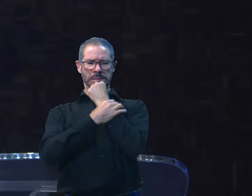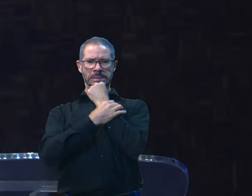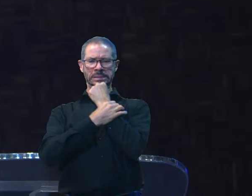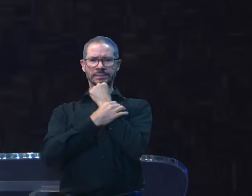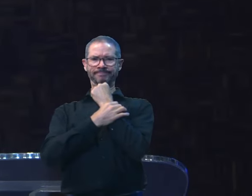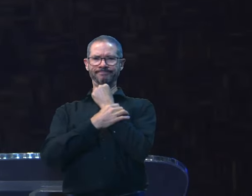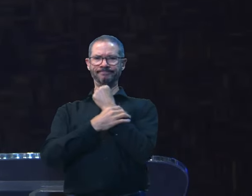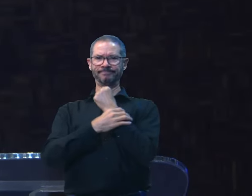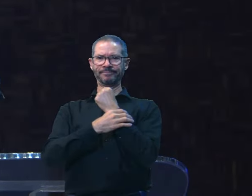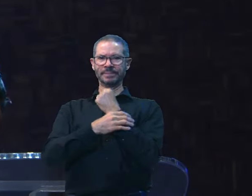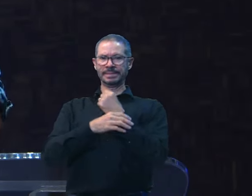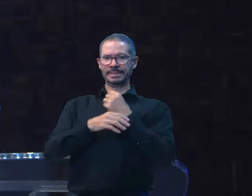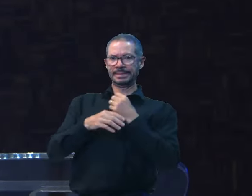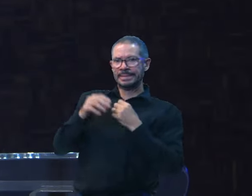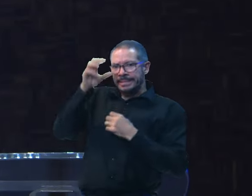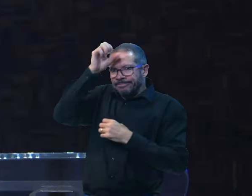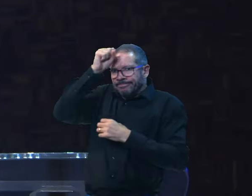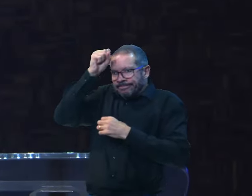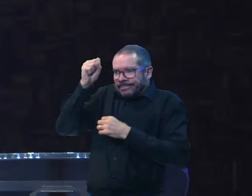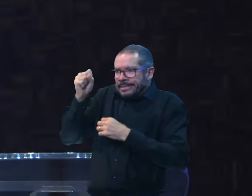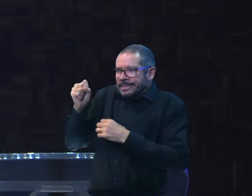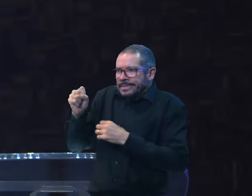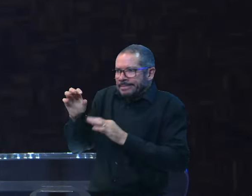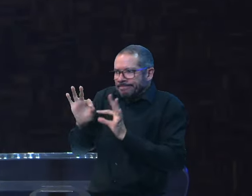nós tendemos a atacar.